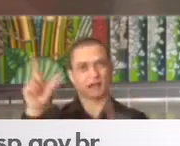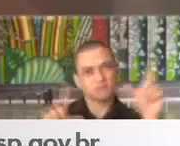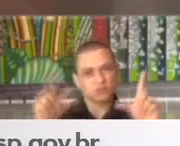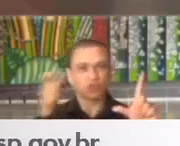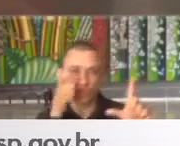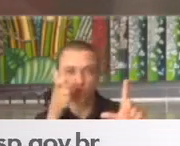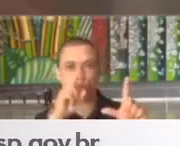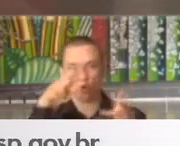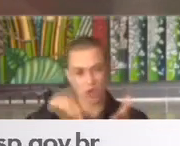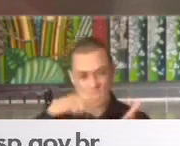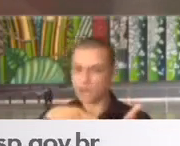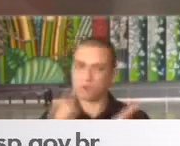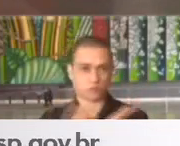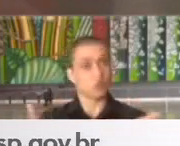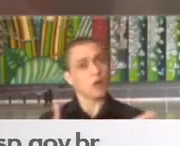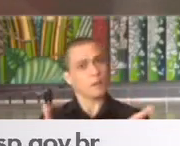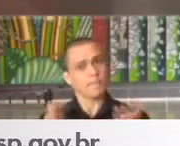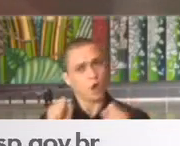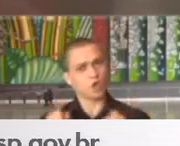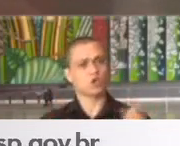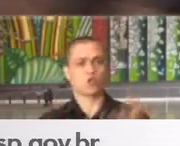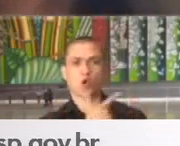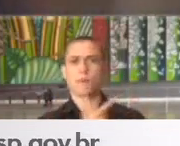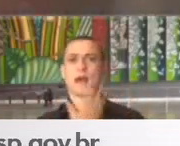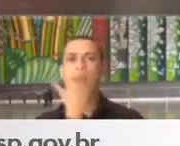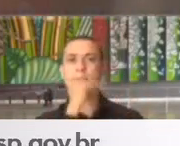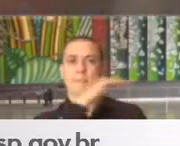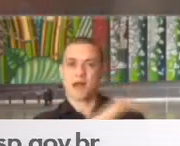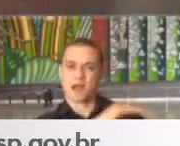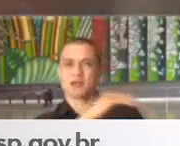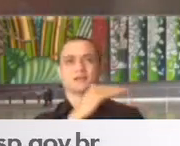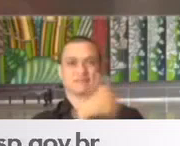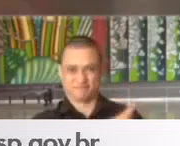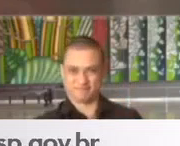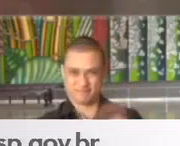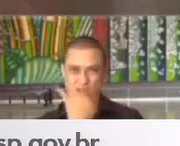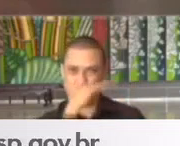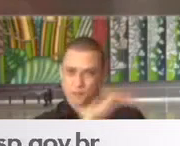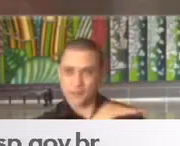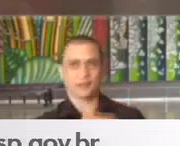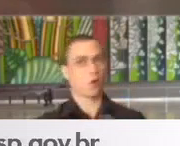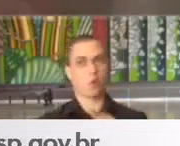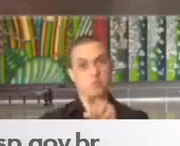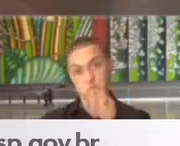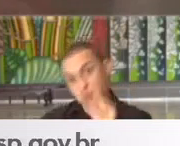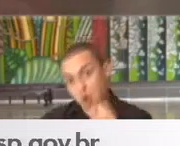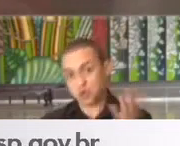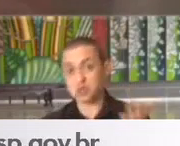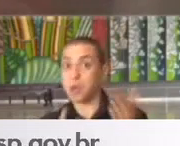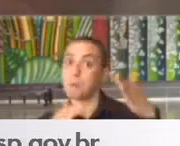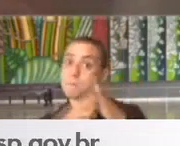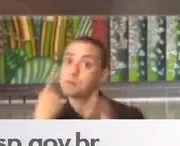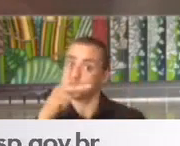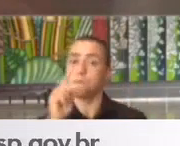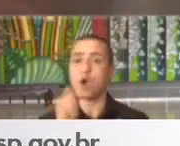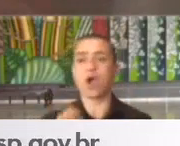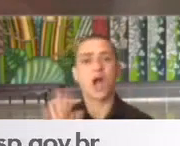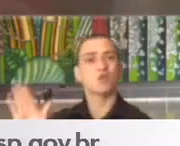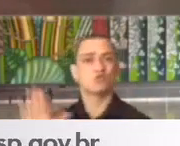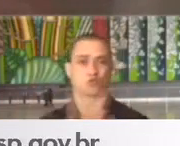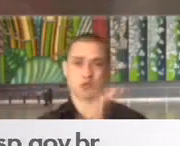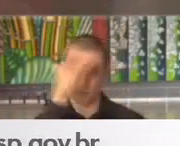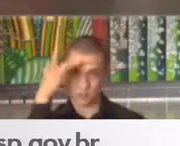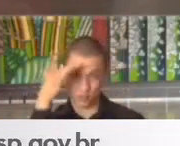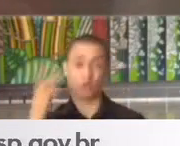faça doações. Compre cestas básicas, utilize aquilo que você puder no seu limite para ajudar e contribuir.